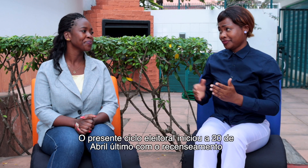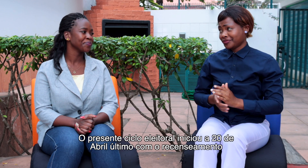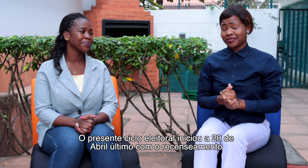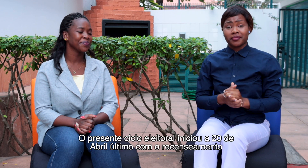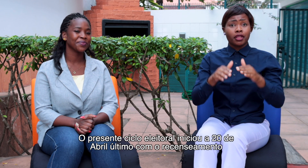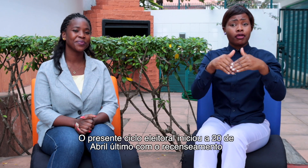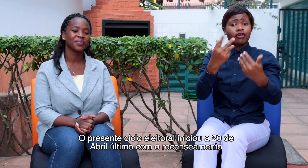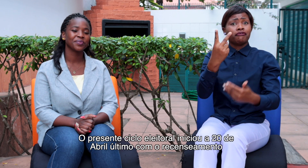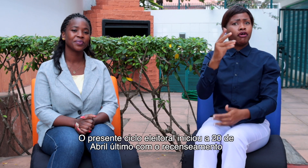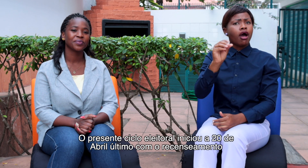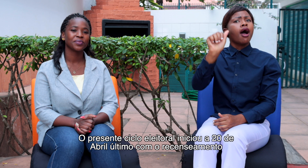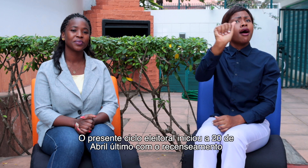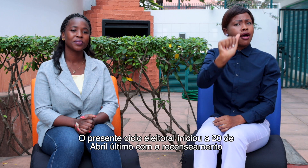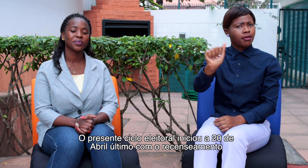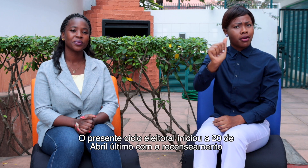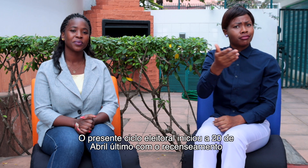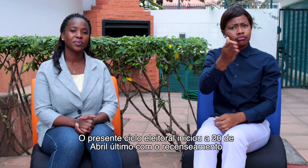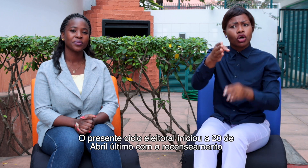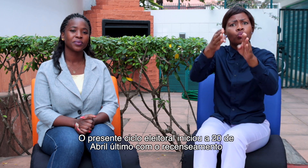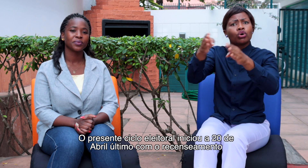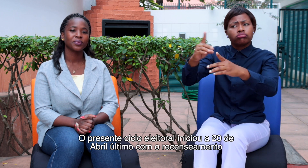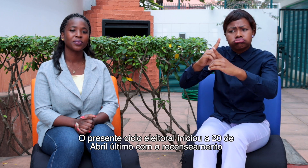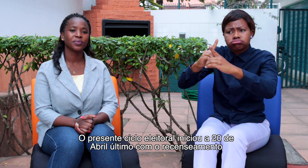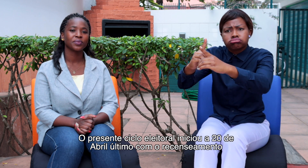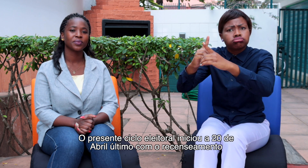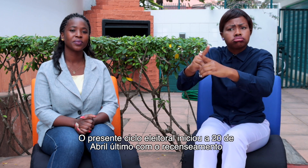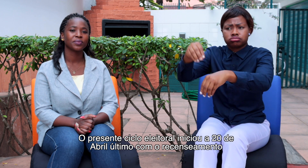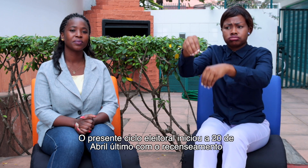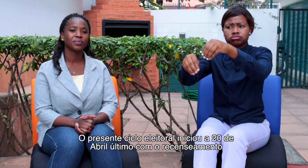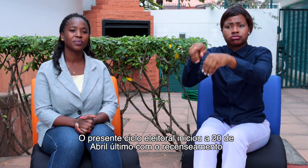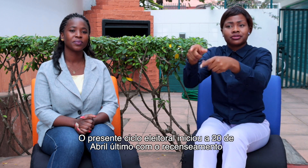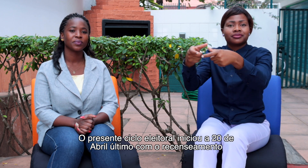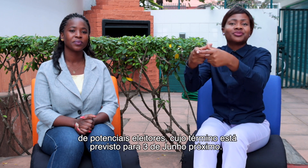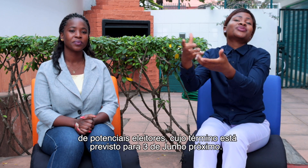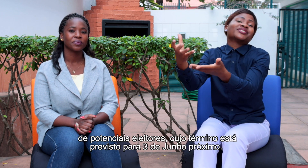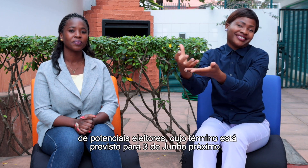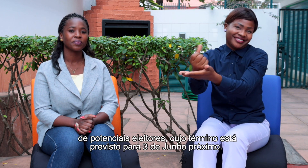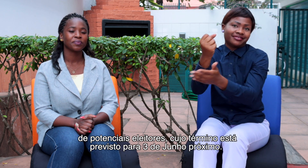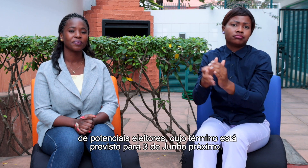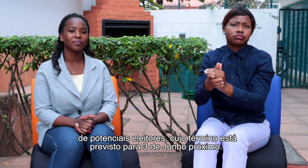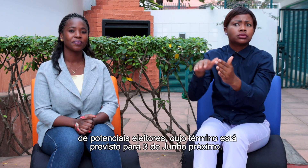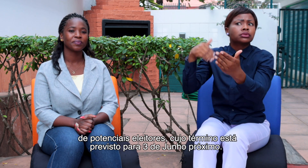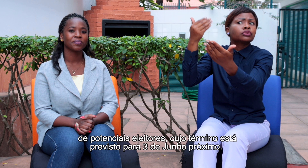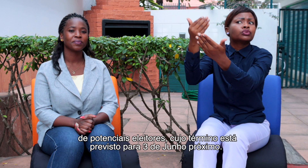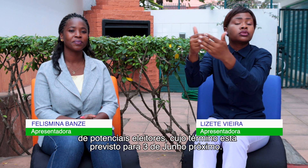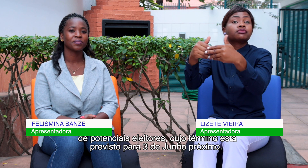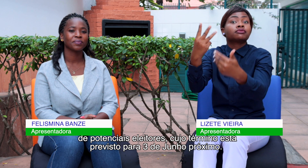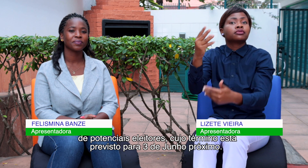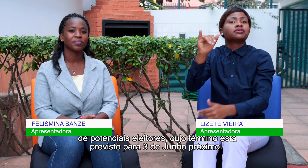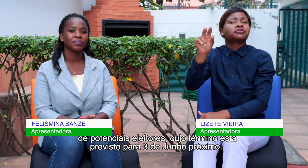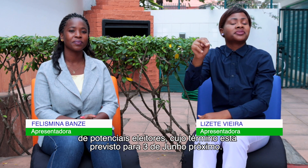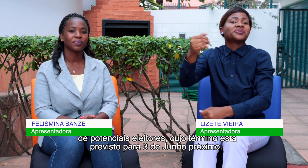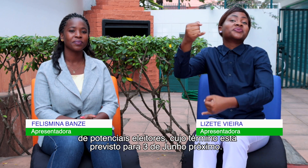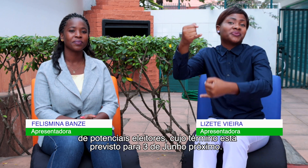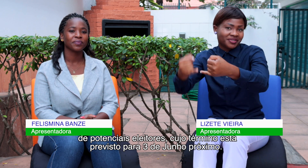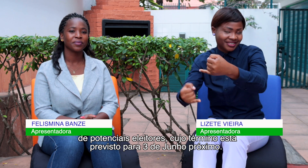O presente ciclo eleitoral iniciou a 20 de abril último com o recenseamento de potenciais eleitores, cujo término